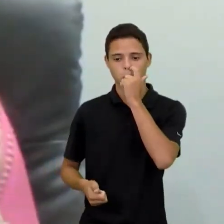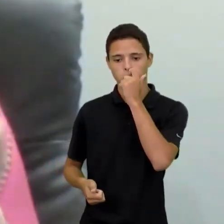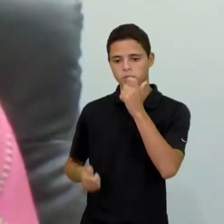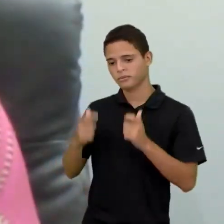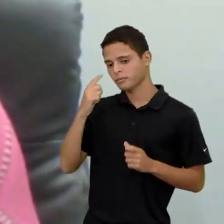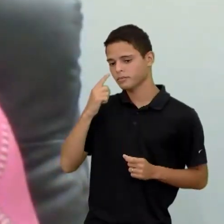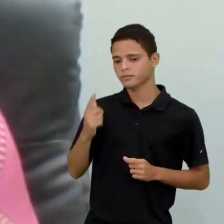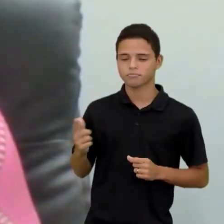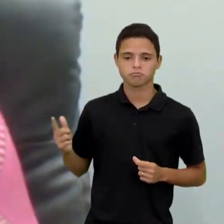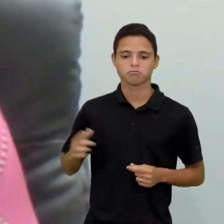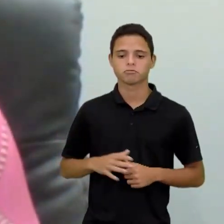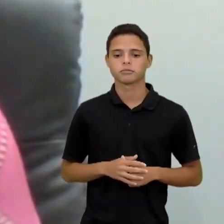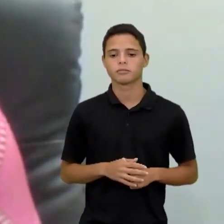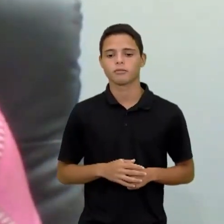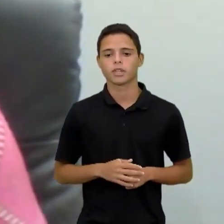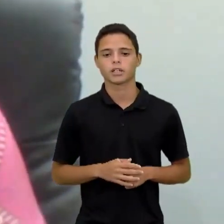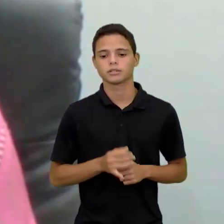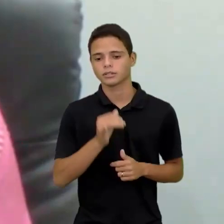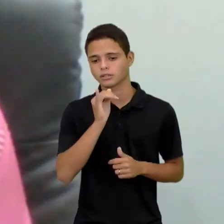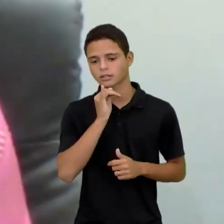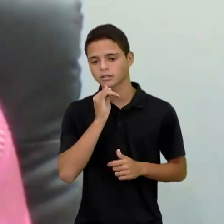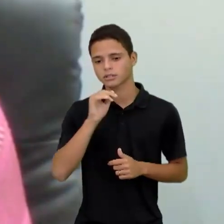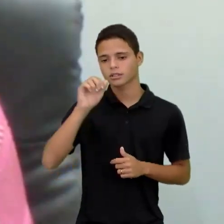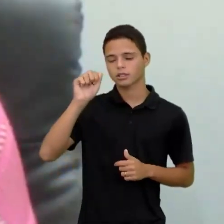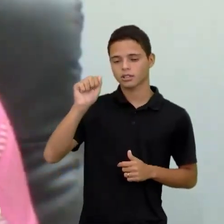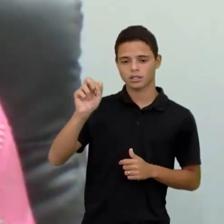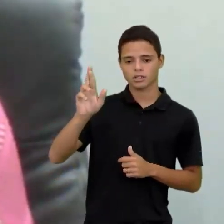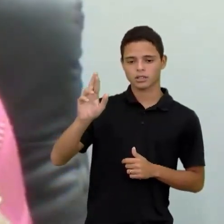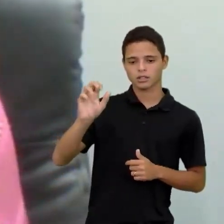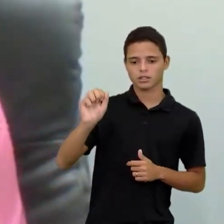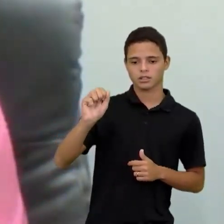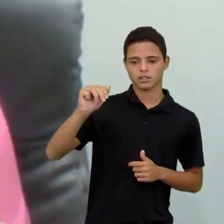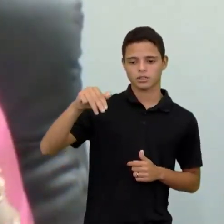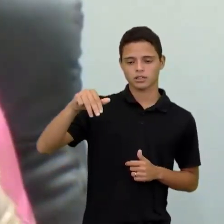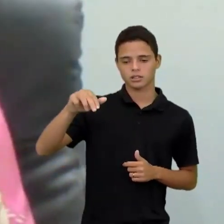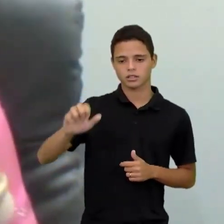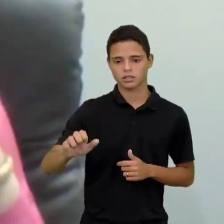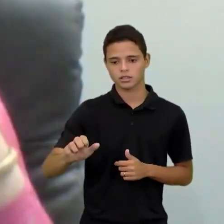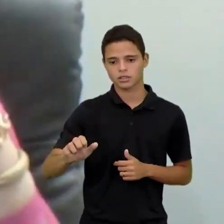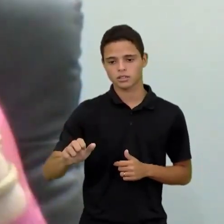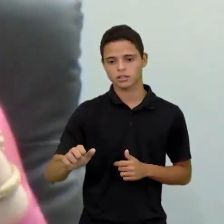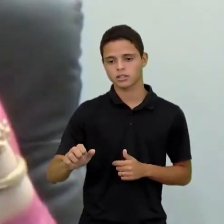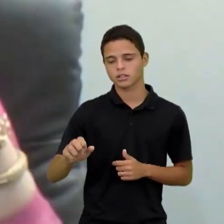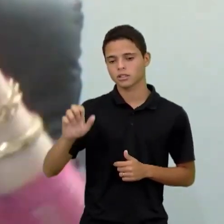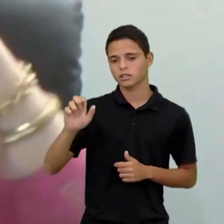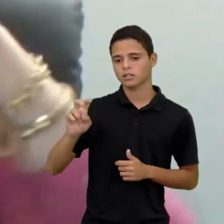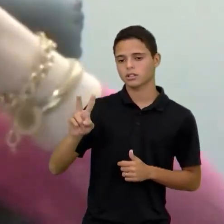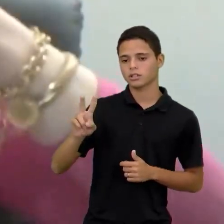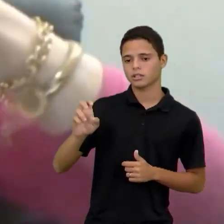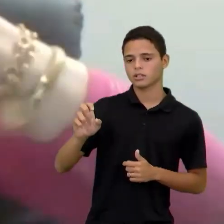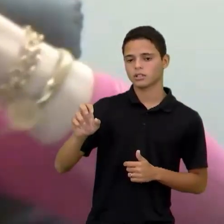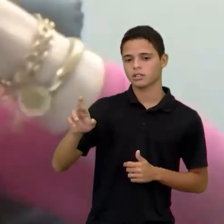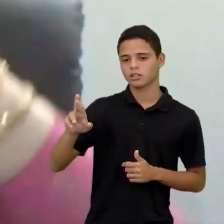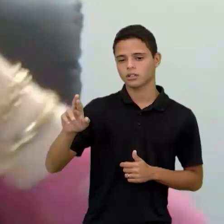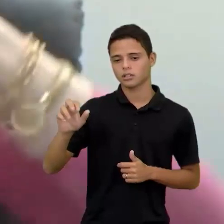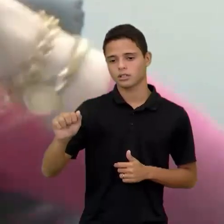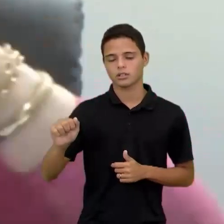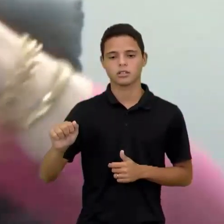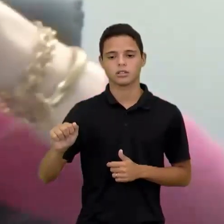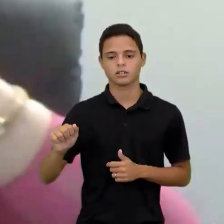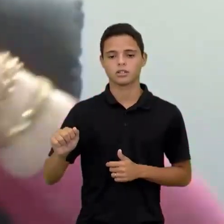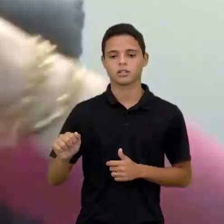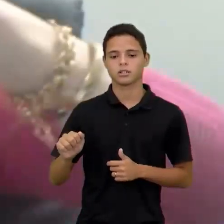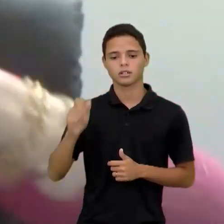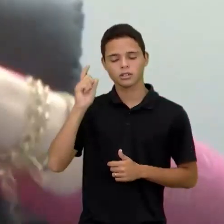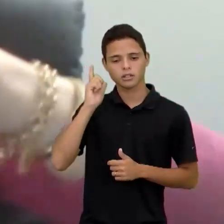como que chama? É um araminho que é passado e revestir com EVA. E aí, ele, com o mínimo de coordenação, ele